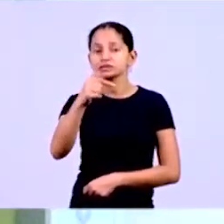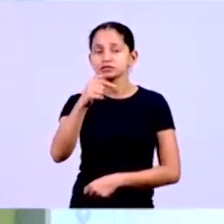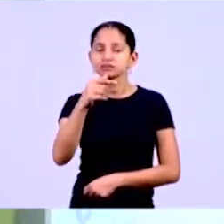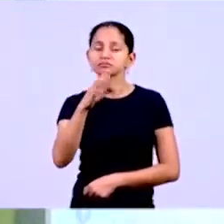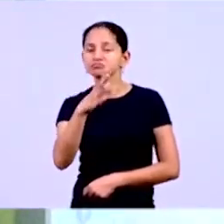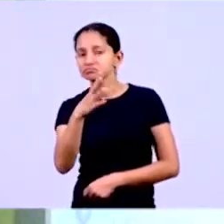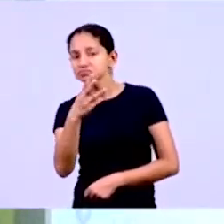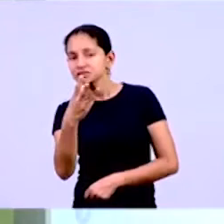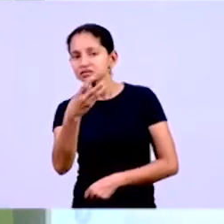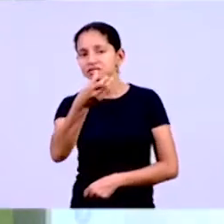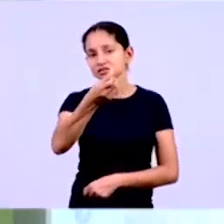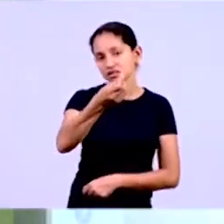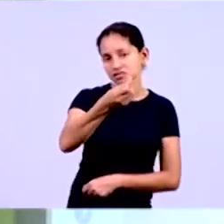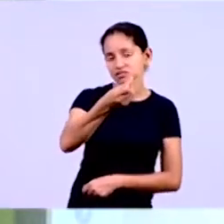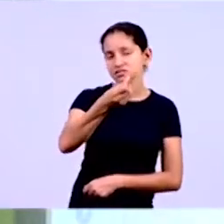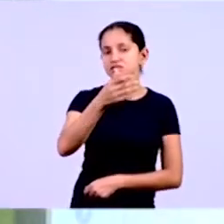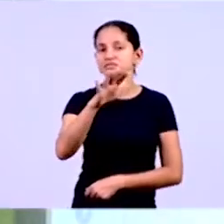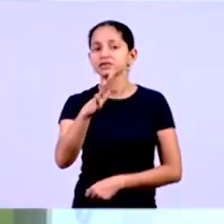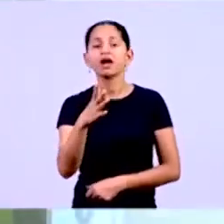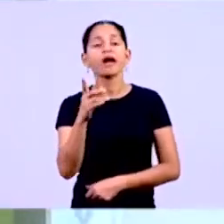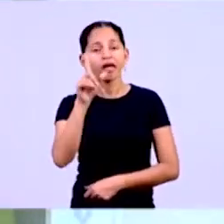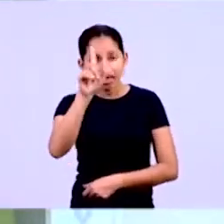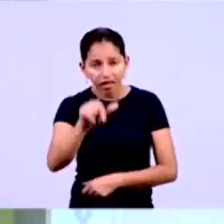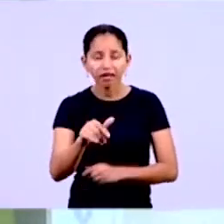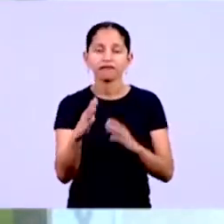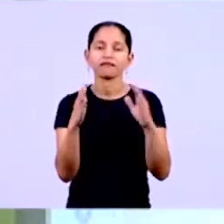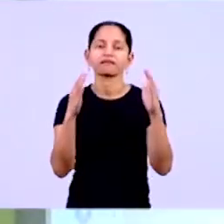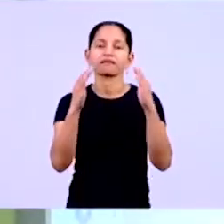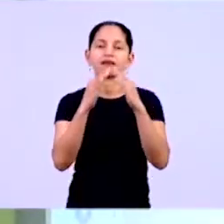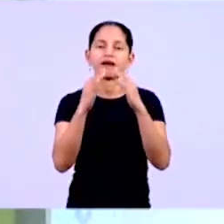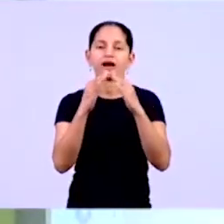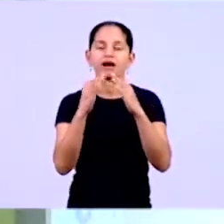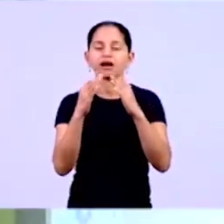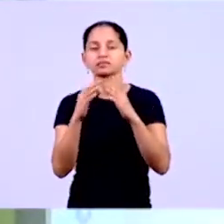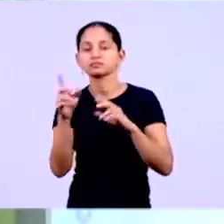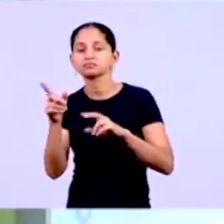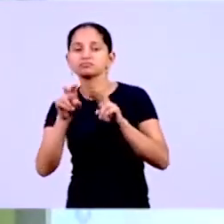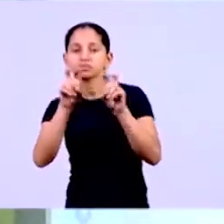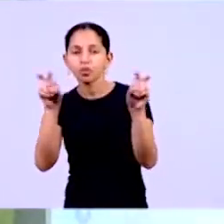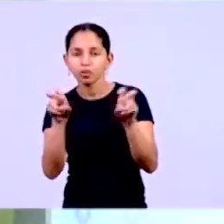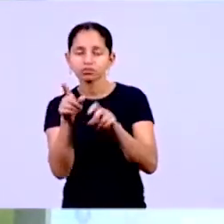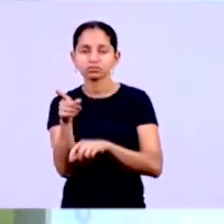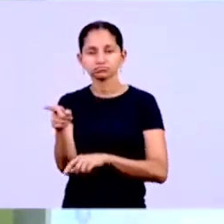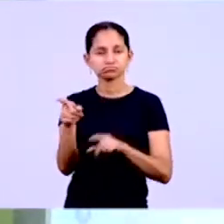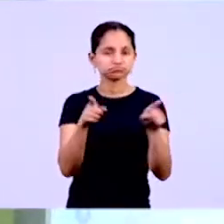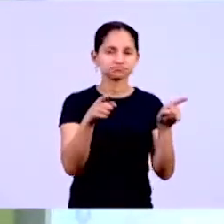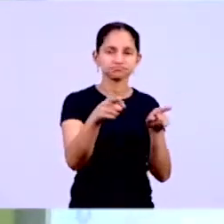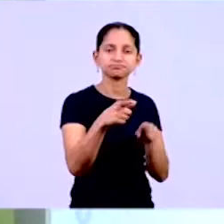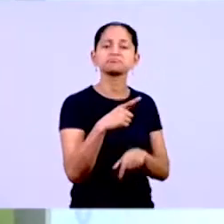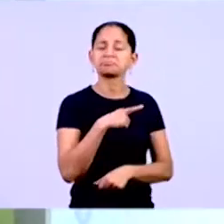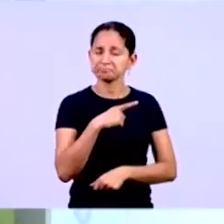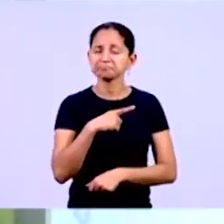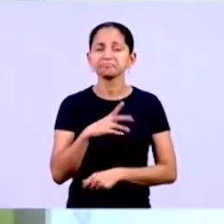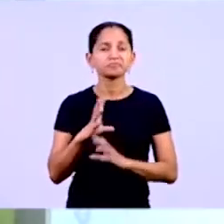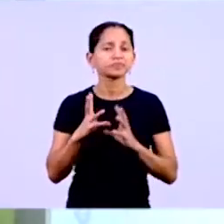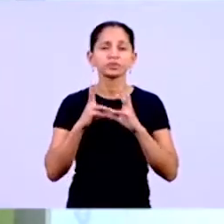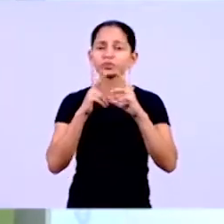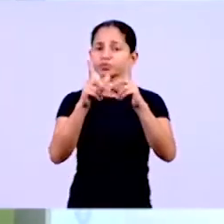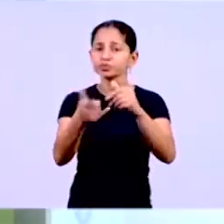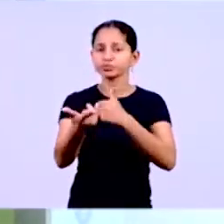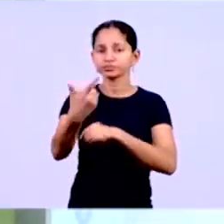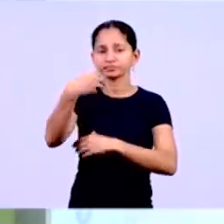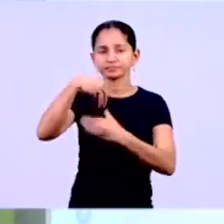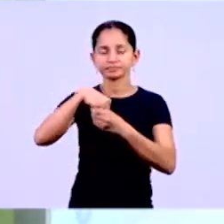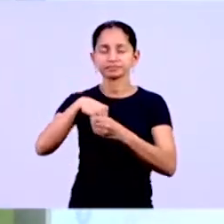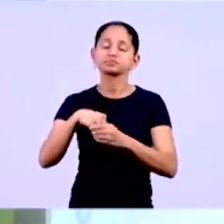o notebook, o desktop, aquele computador que está na sua casa, na sua empresa, é um microcomputador. Né? Ele tem todas as funções, né,